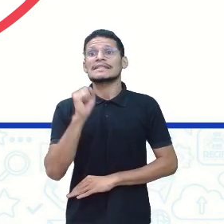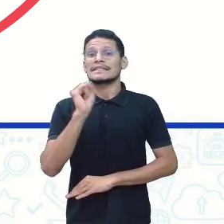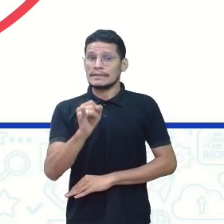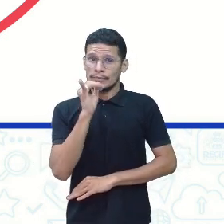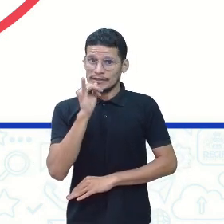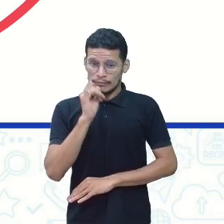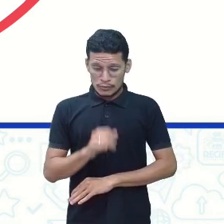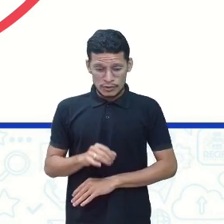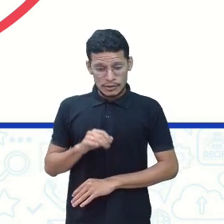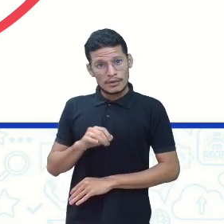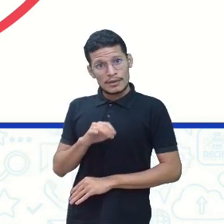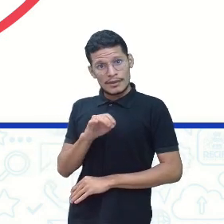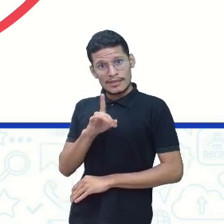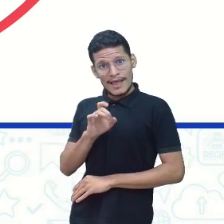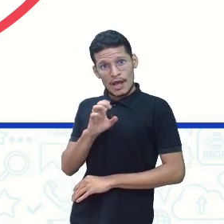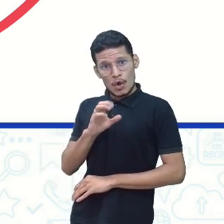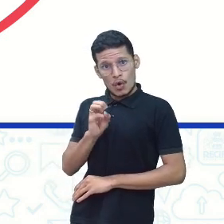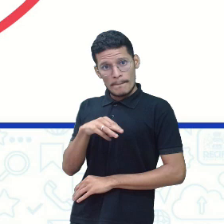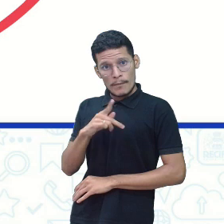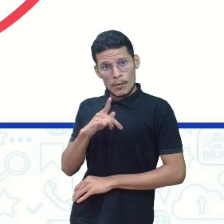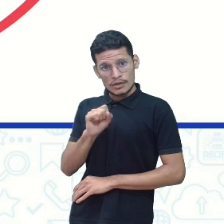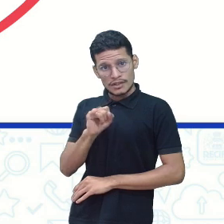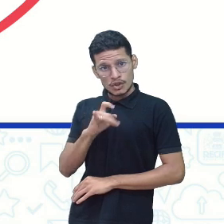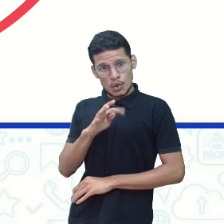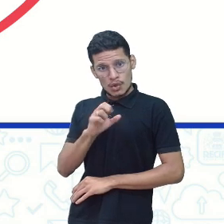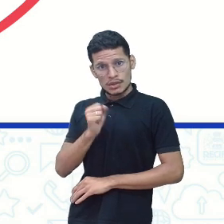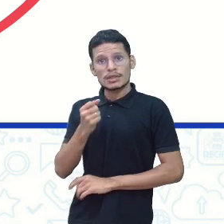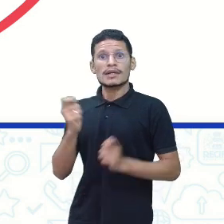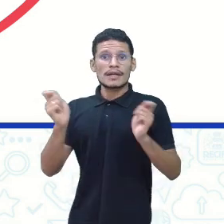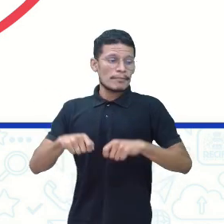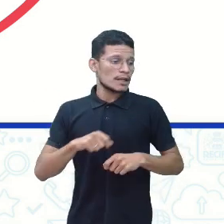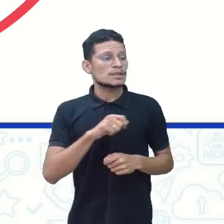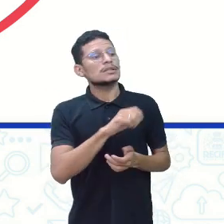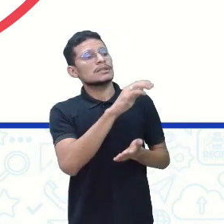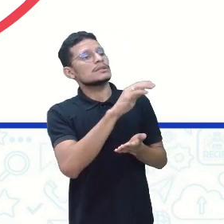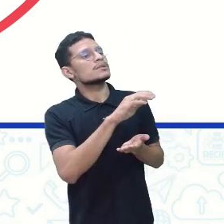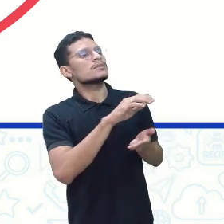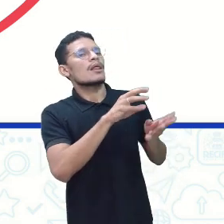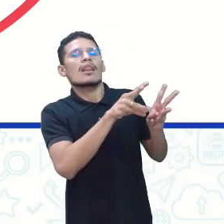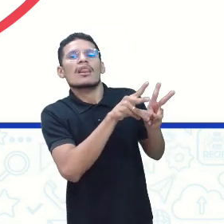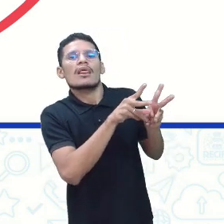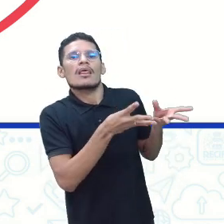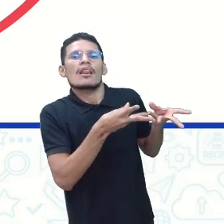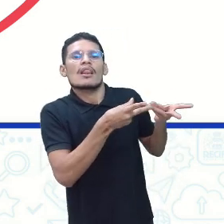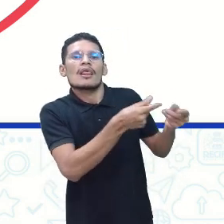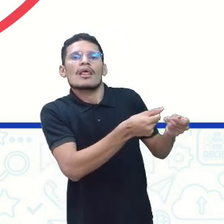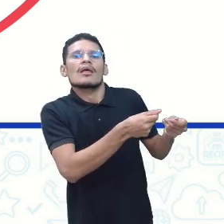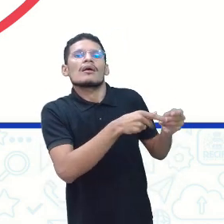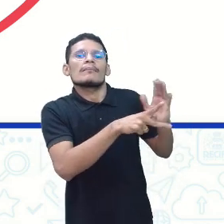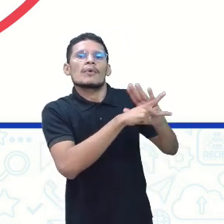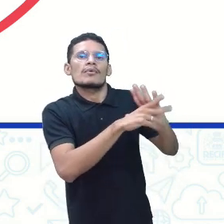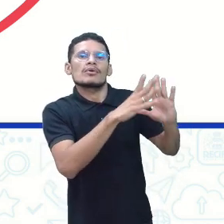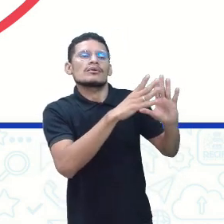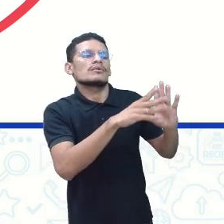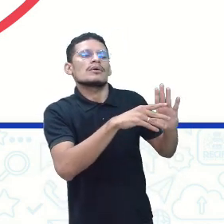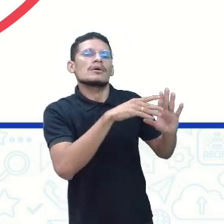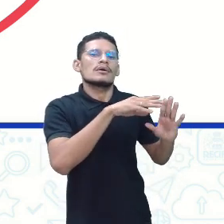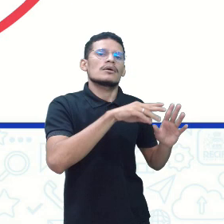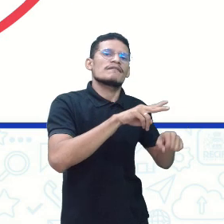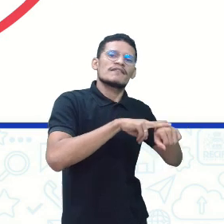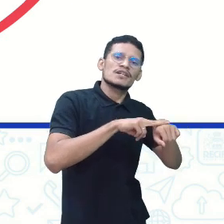seres decompositores, eles decompõem os vegetais, eles decompõem os insetos, eles decompõem